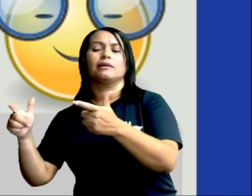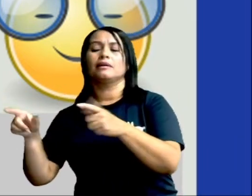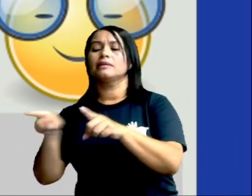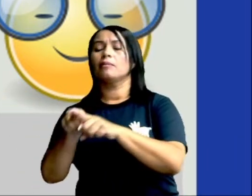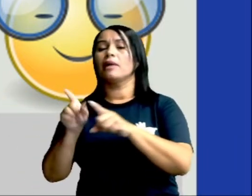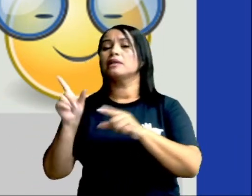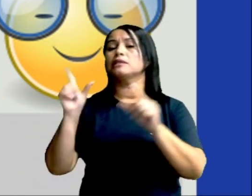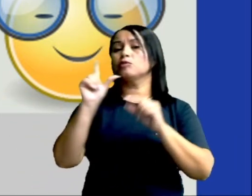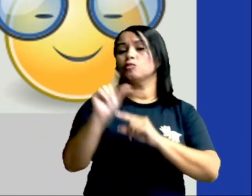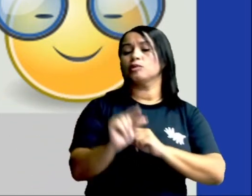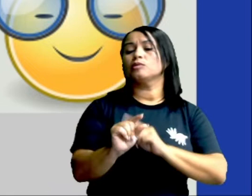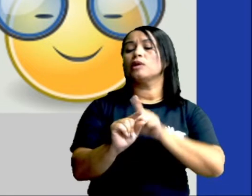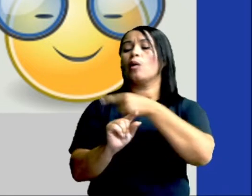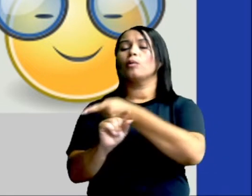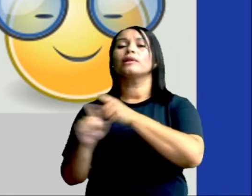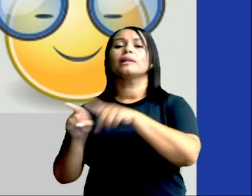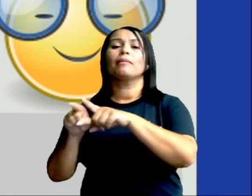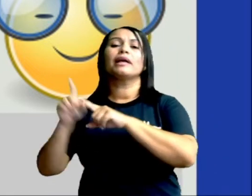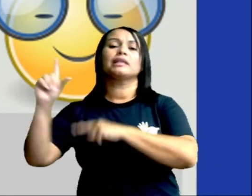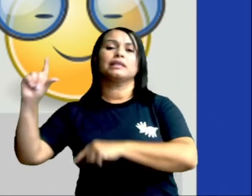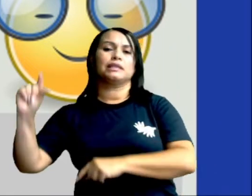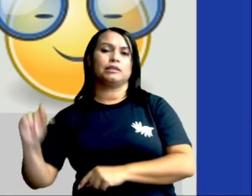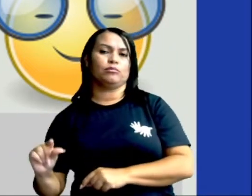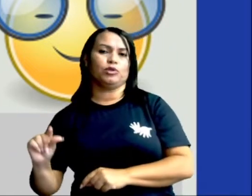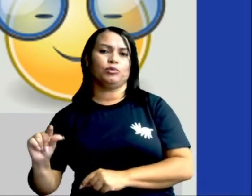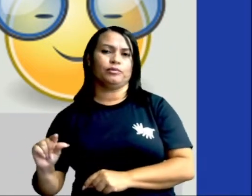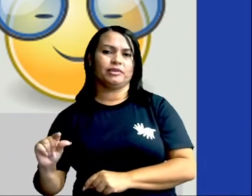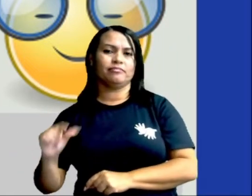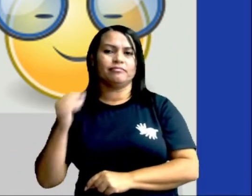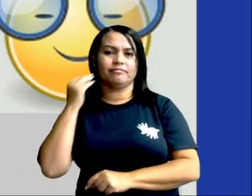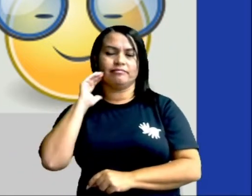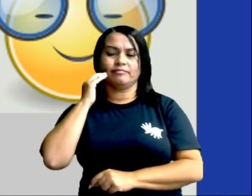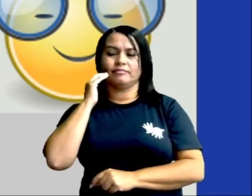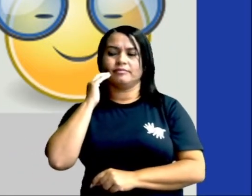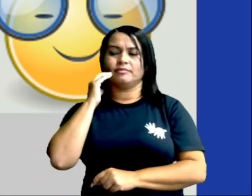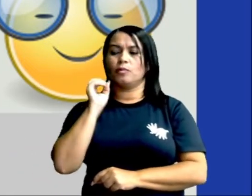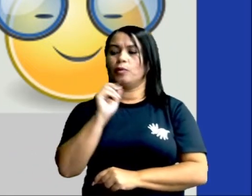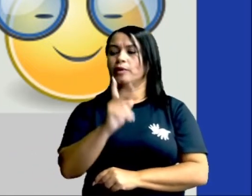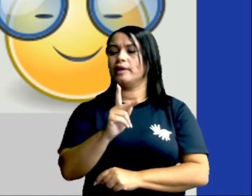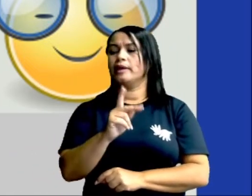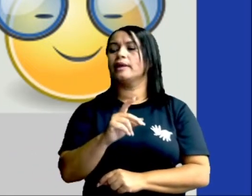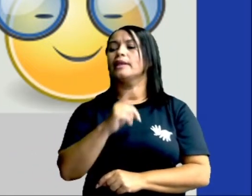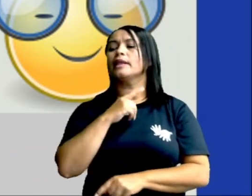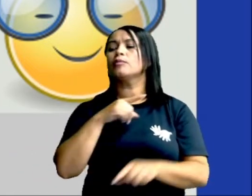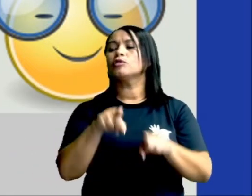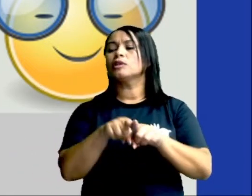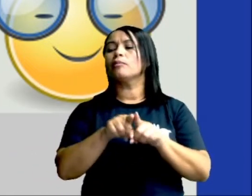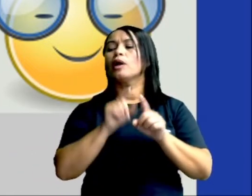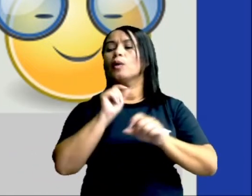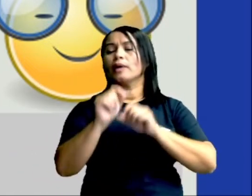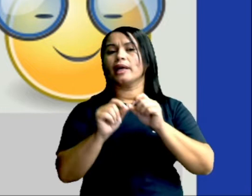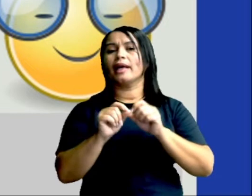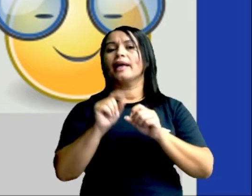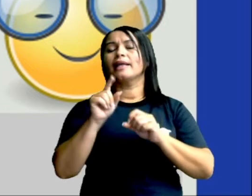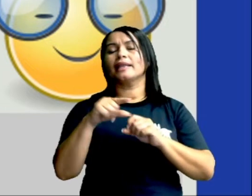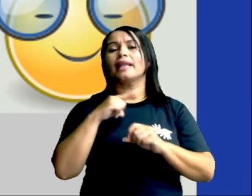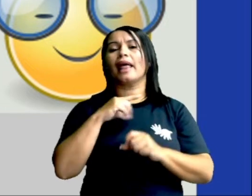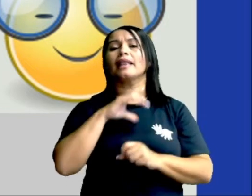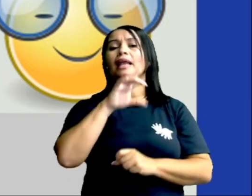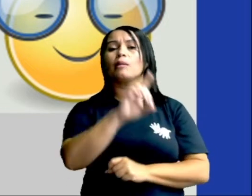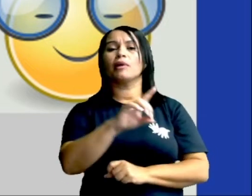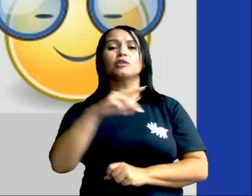ao diminuirmos uma, a outra também vai diminuir. Ok? Então, nós vamos falar que é o que? Grandezas são o